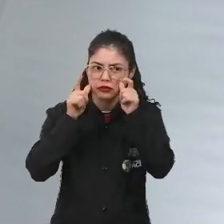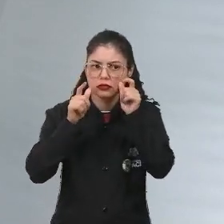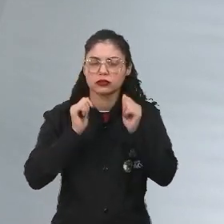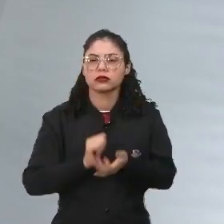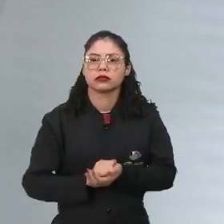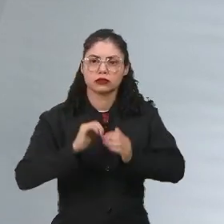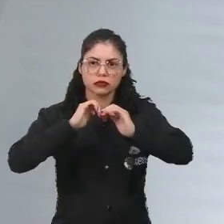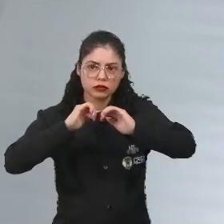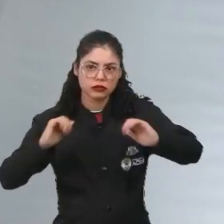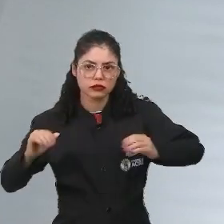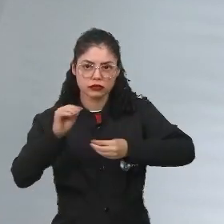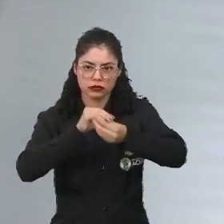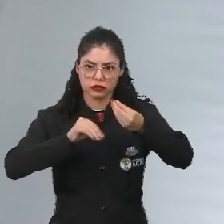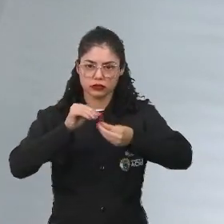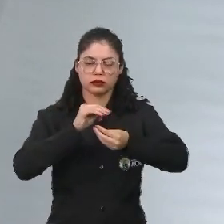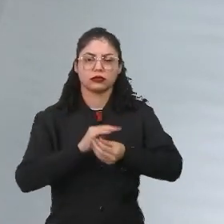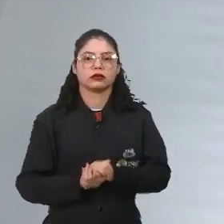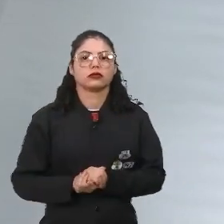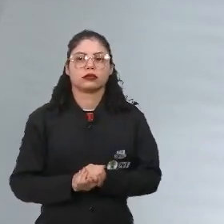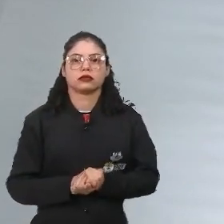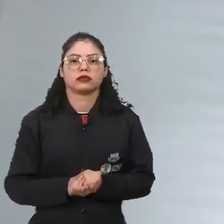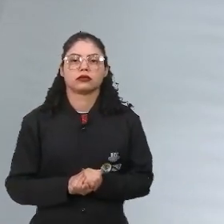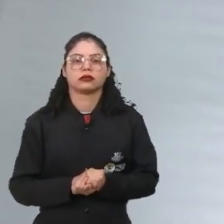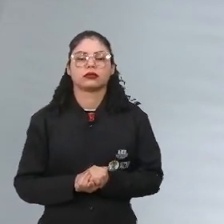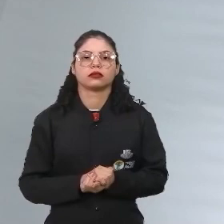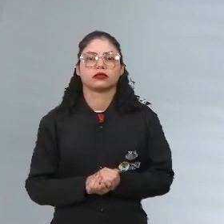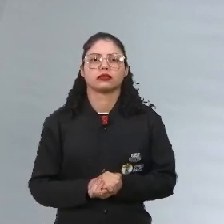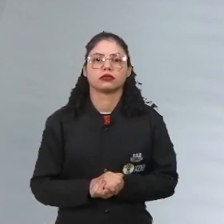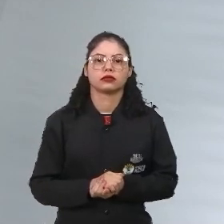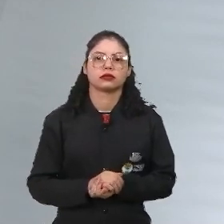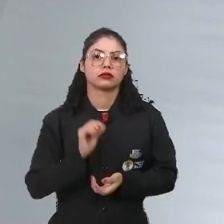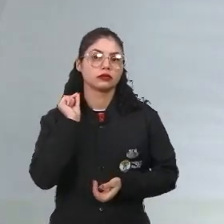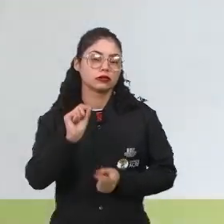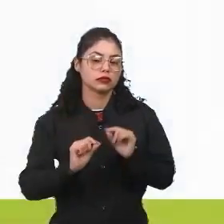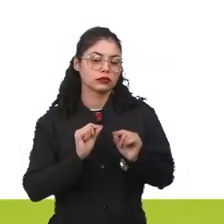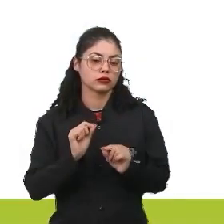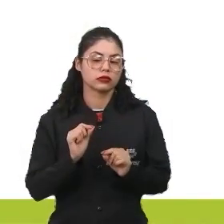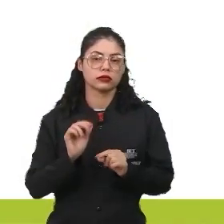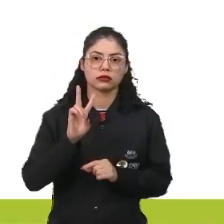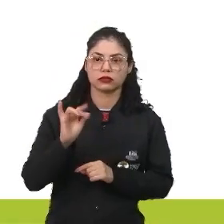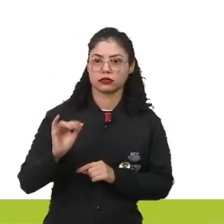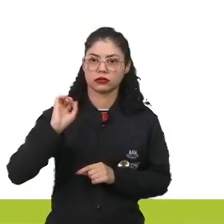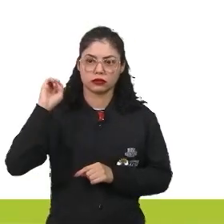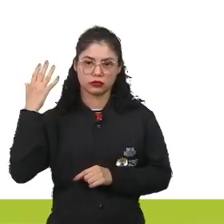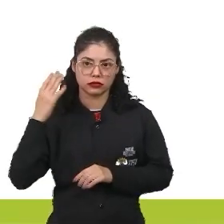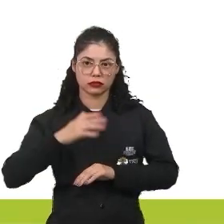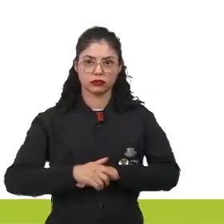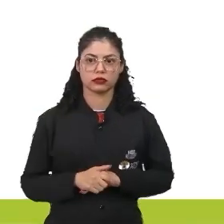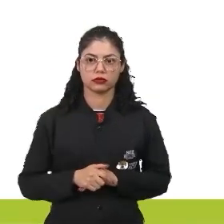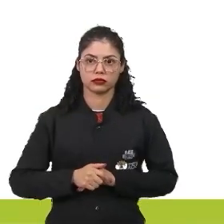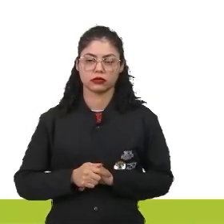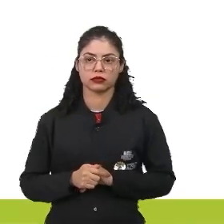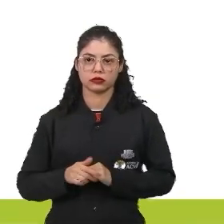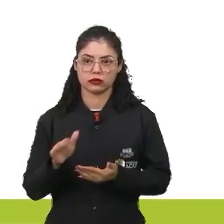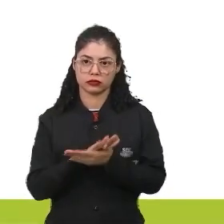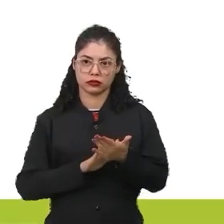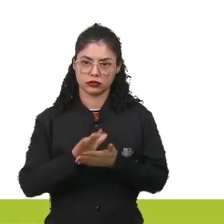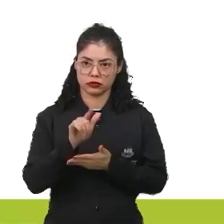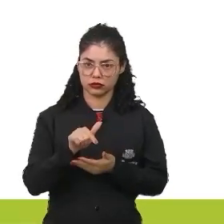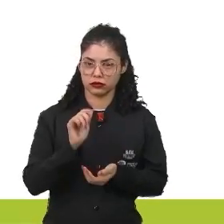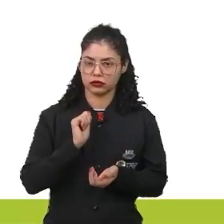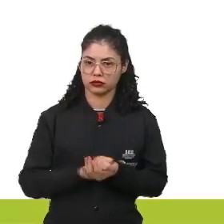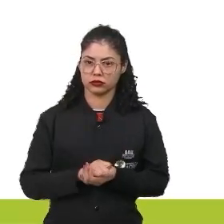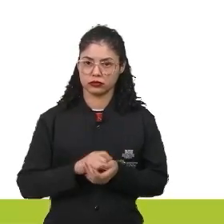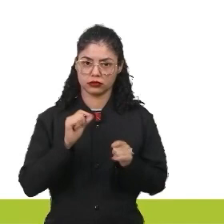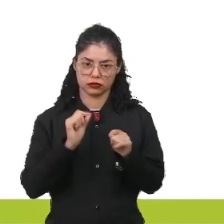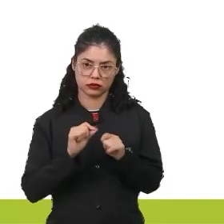método de separação de misturas, decantação. O que vai acontecer na decantação? Nada mais é do que um momento onde você